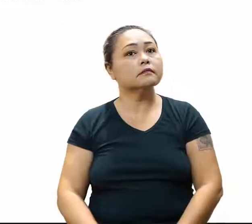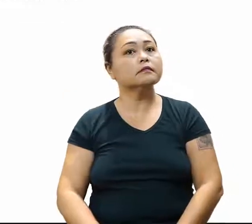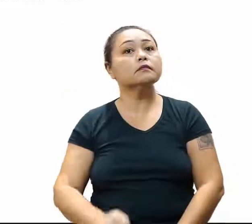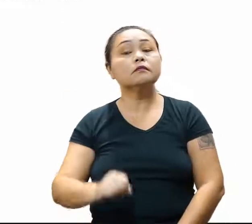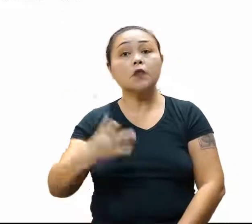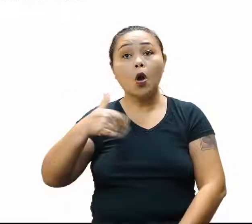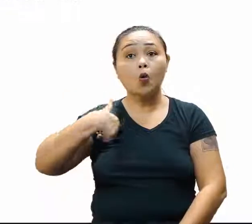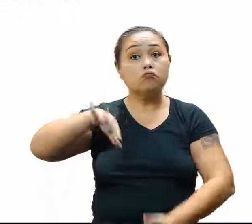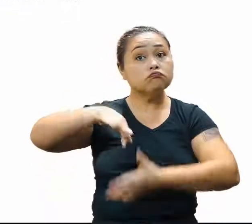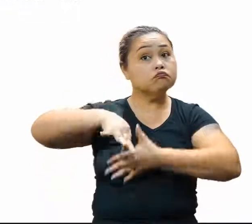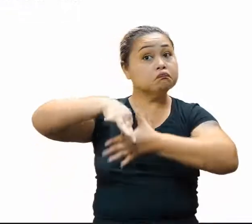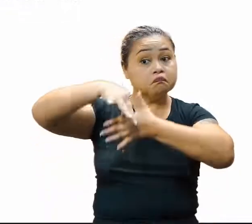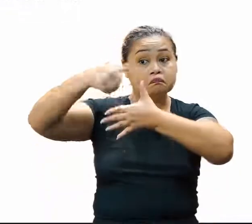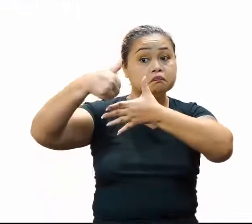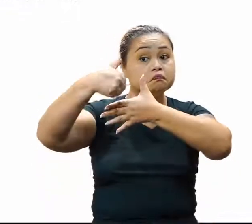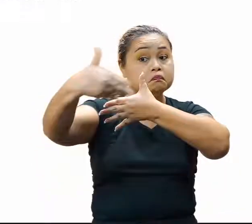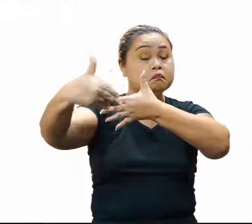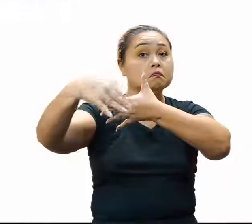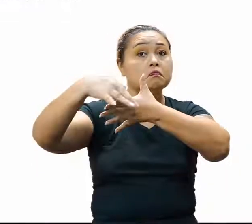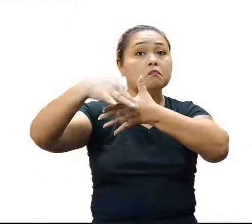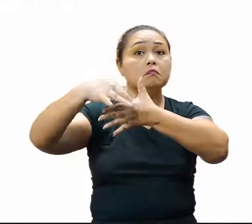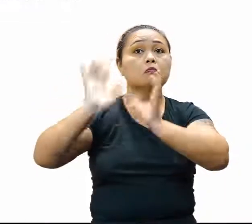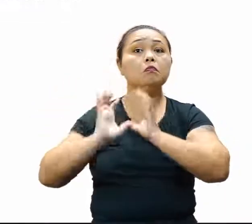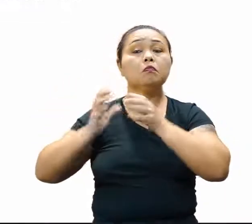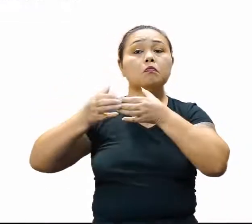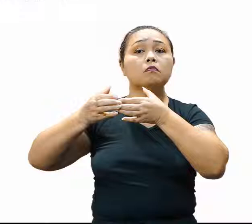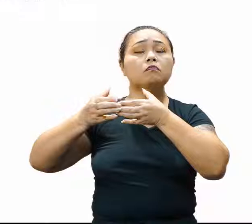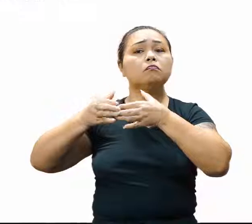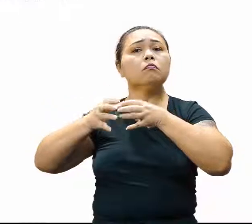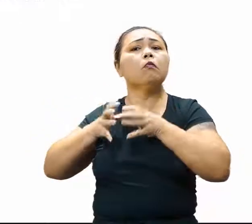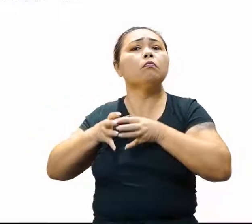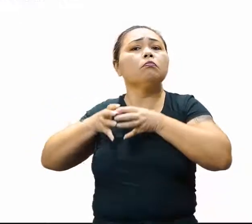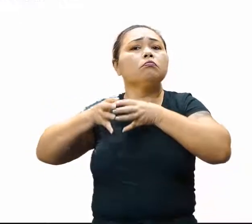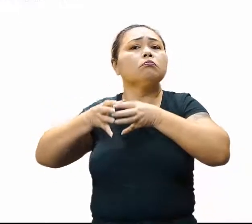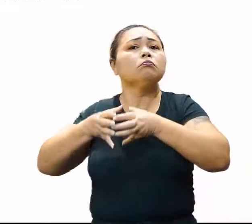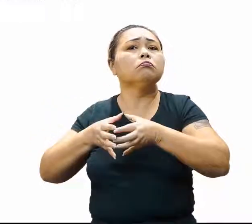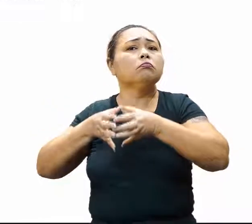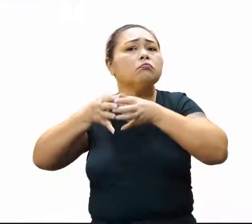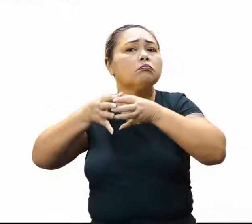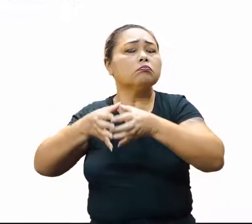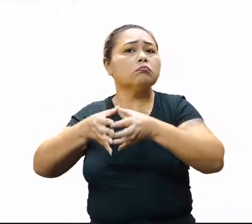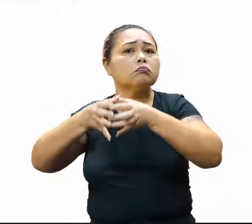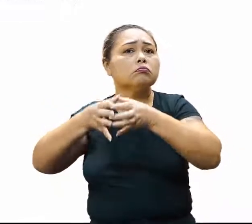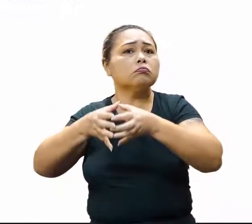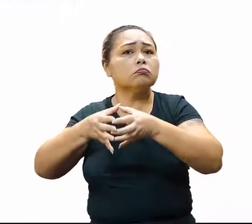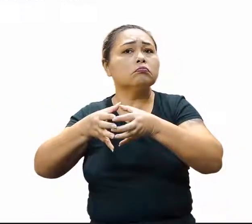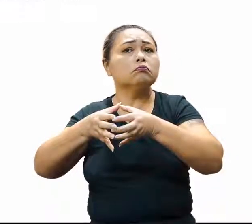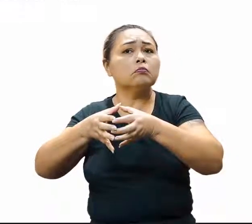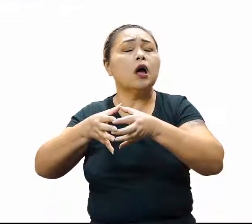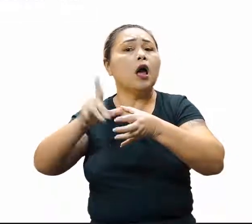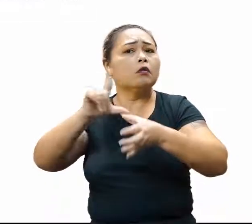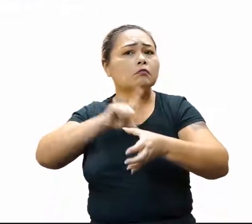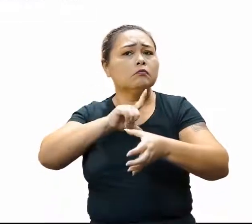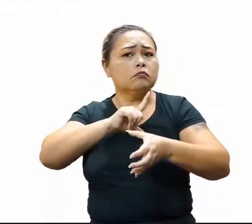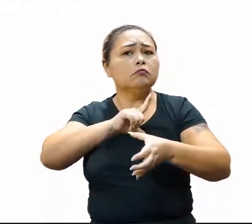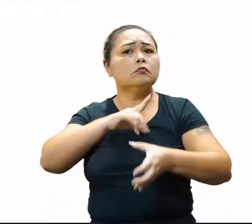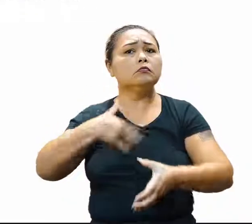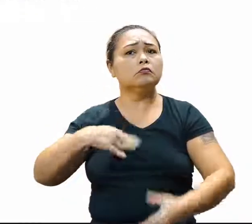comando de uma milícia. Essa milícia estava composta